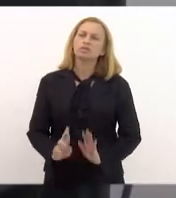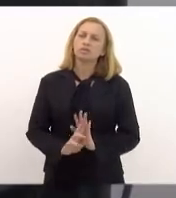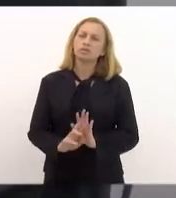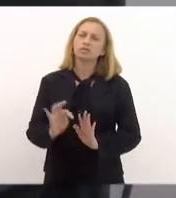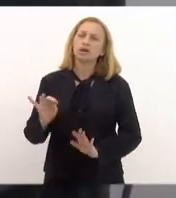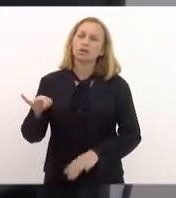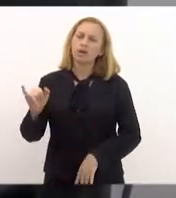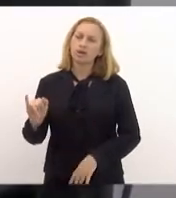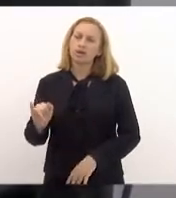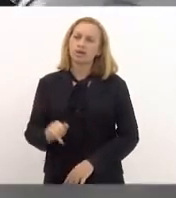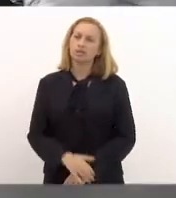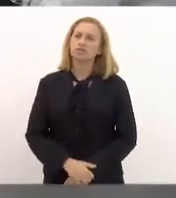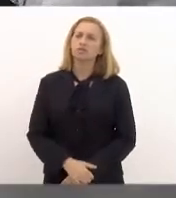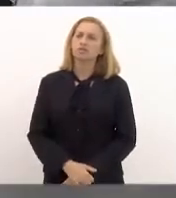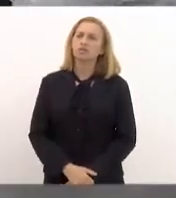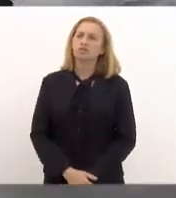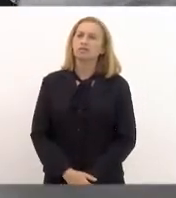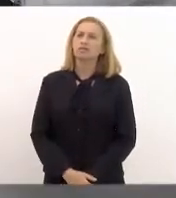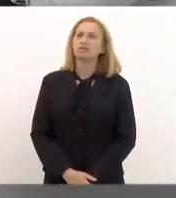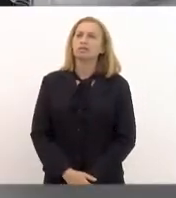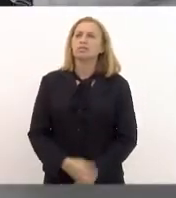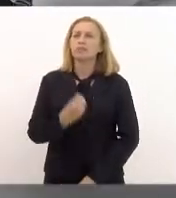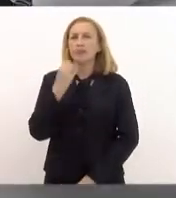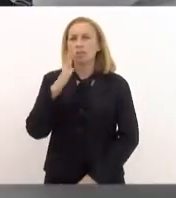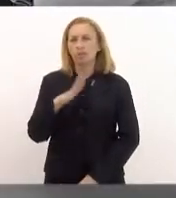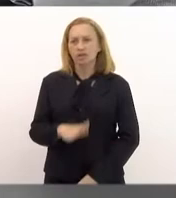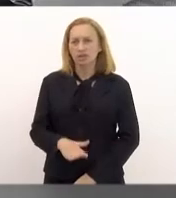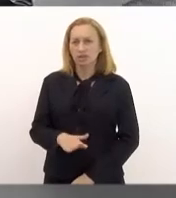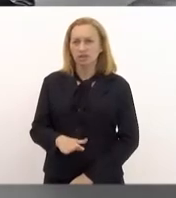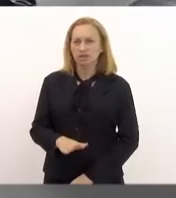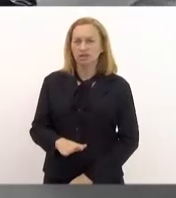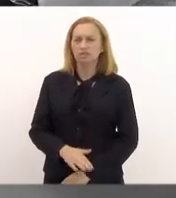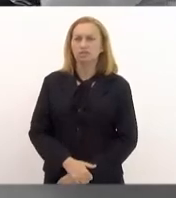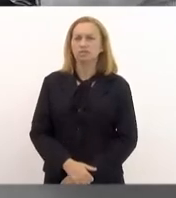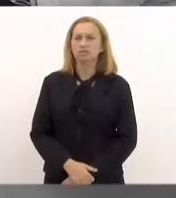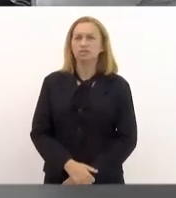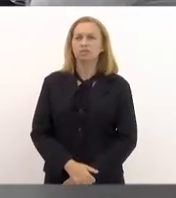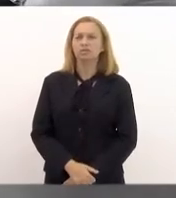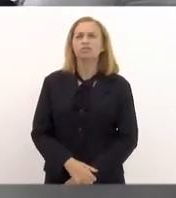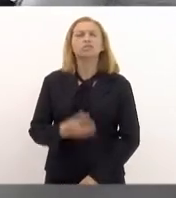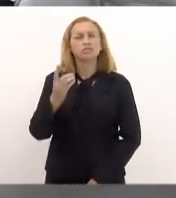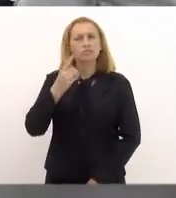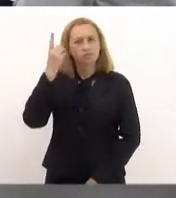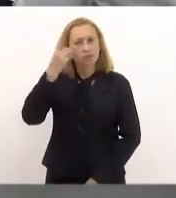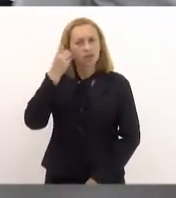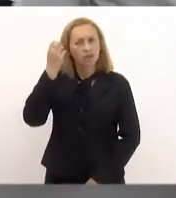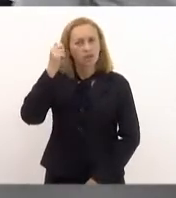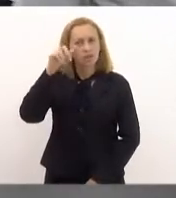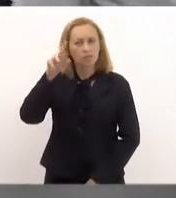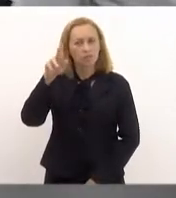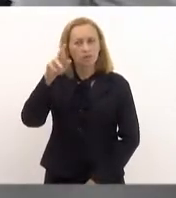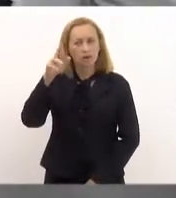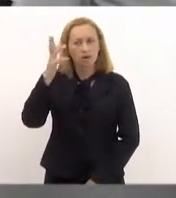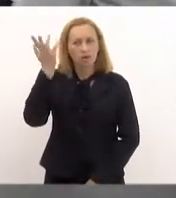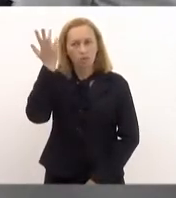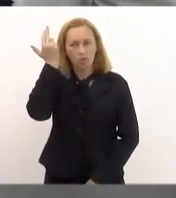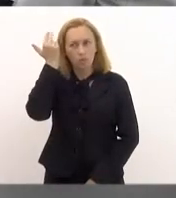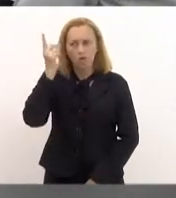favor. Boa tarde. Cumprimento o deputado Eliomar Coelho, em nome dele, cumprimento os